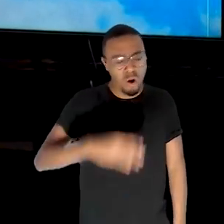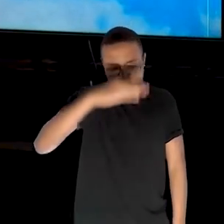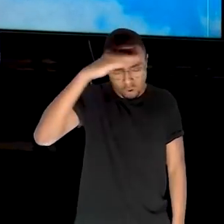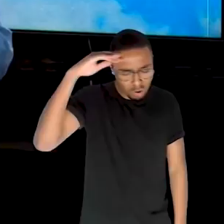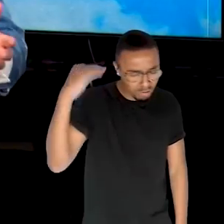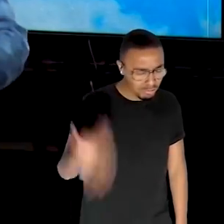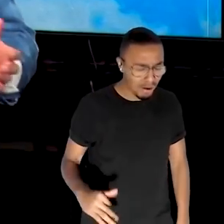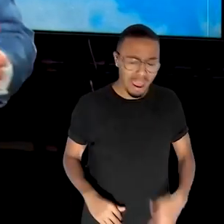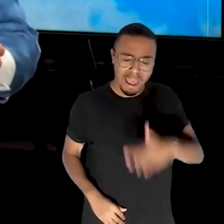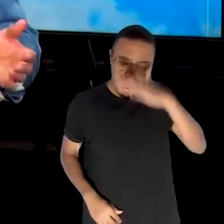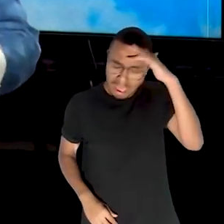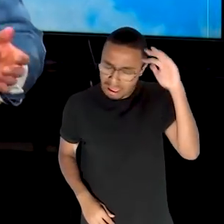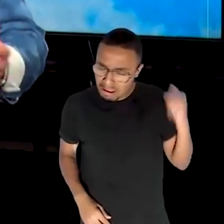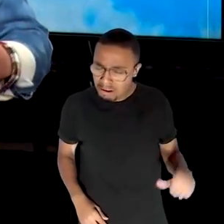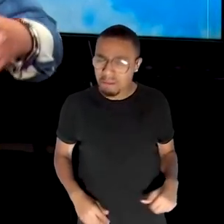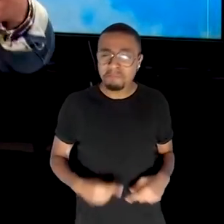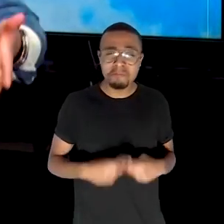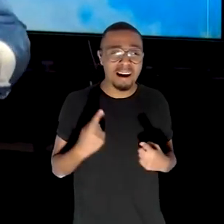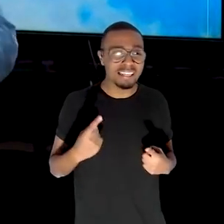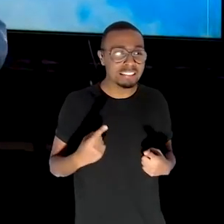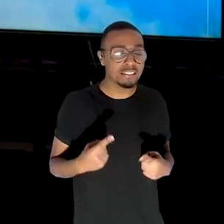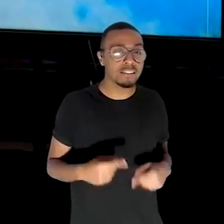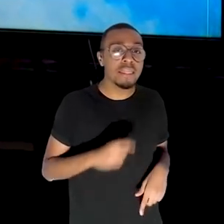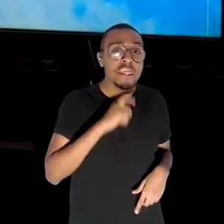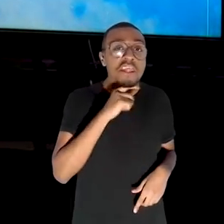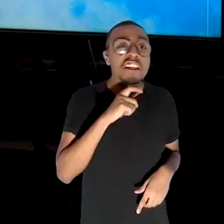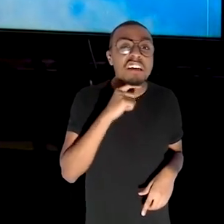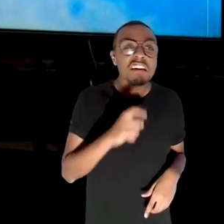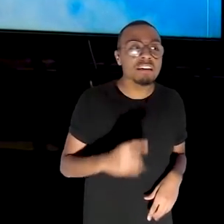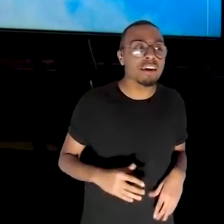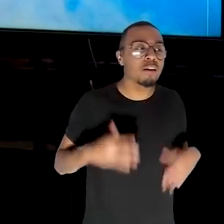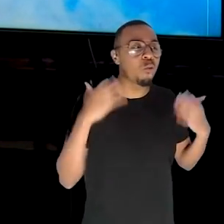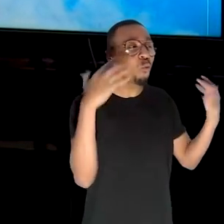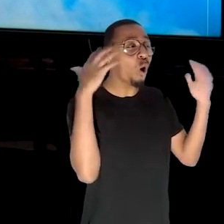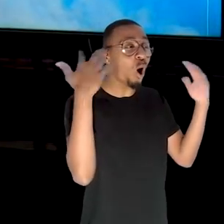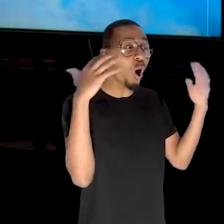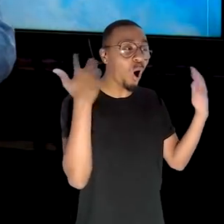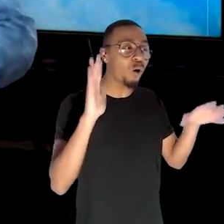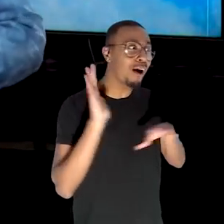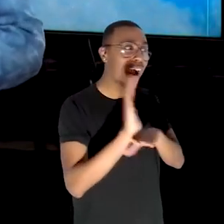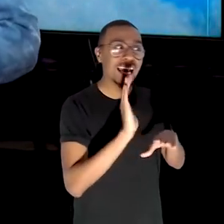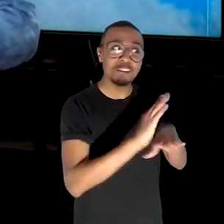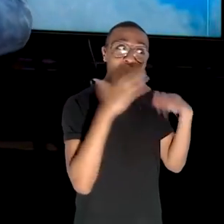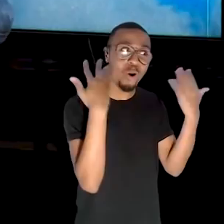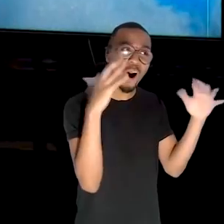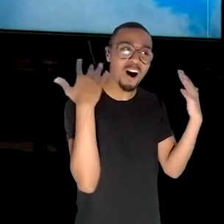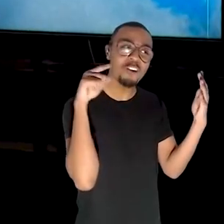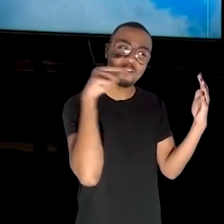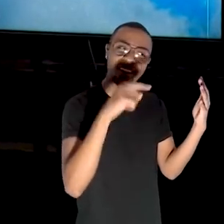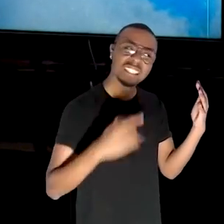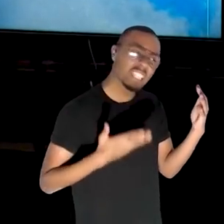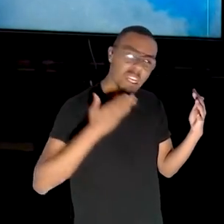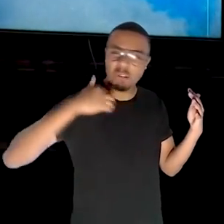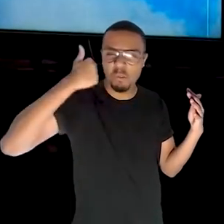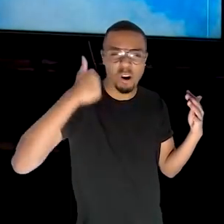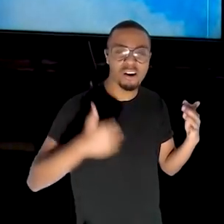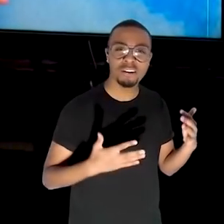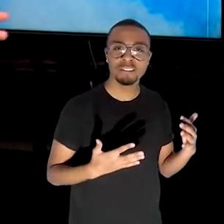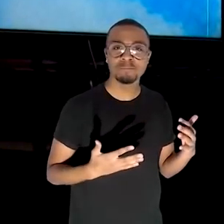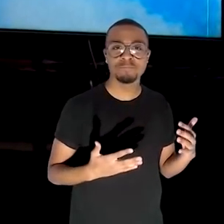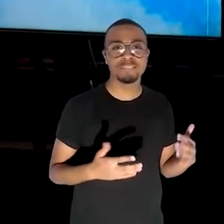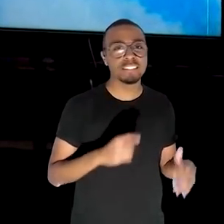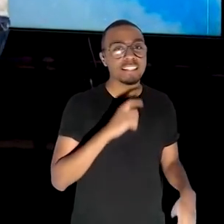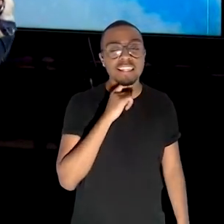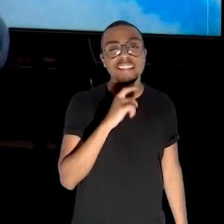mas você não é celebrado. Você não é celebrado, você não é aplaudido, você não é valorizado, seu nome não é citado. Mesmo você se desdobrando, fazendo mais do que